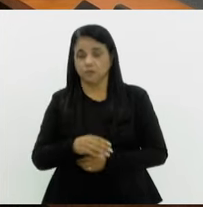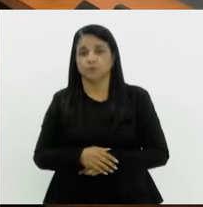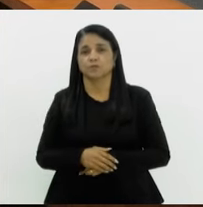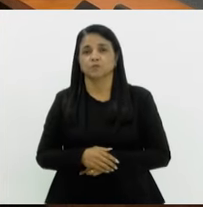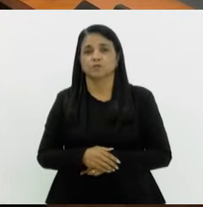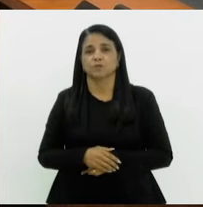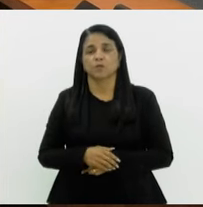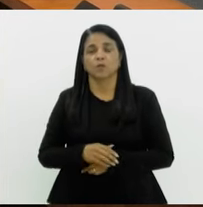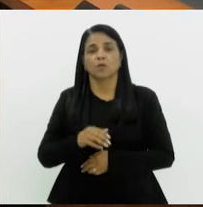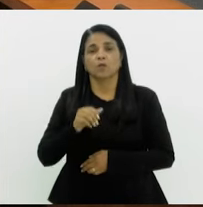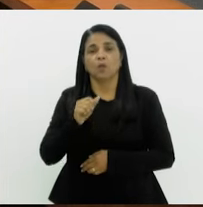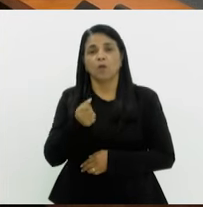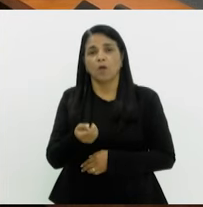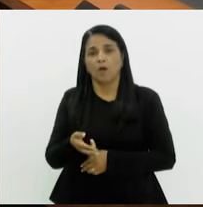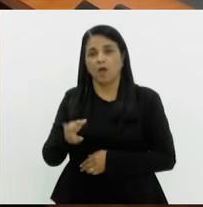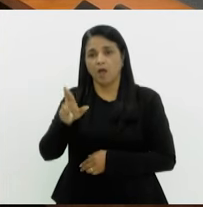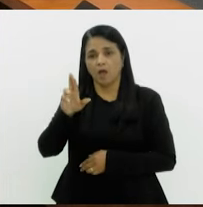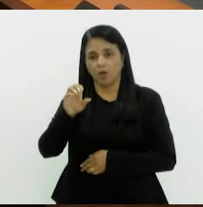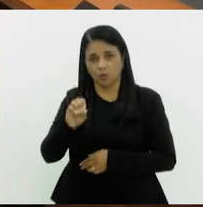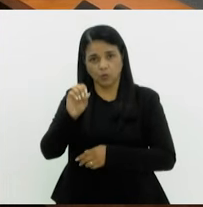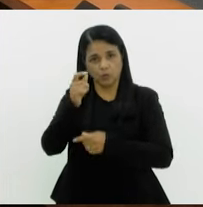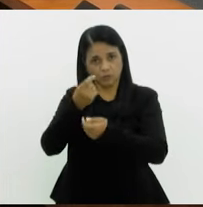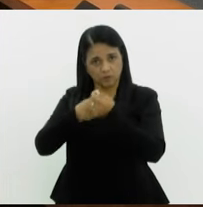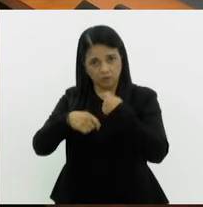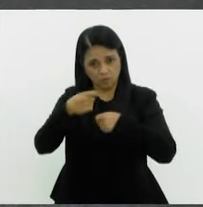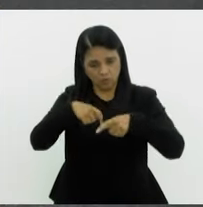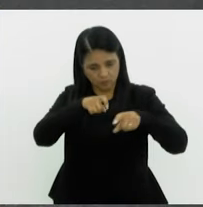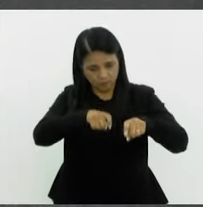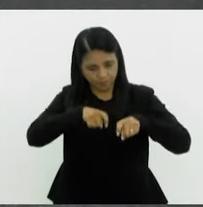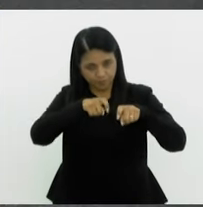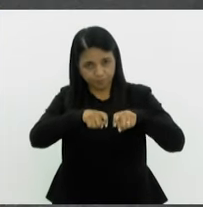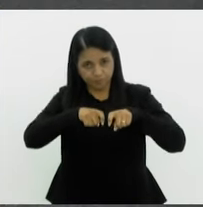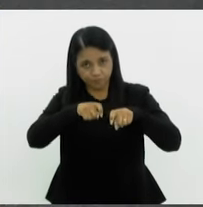O agronegócio brasileiro é considerado